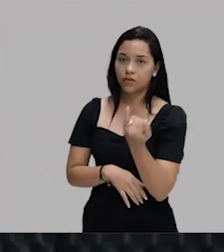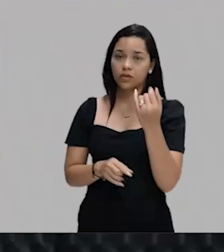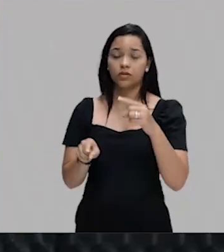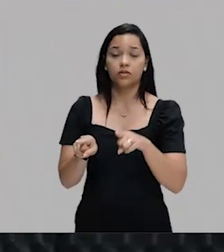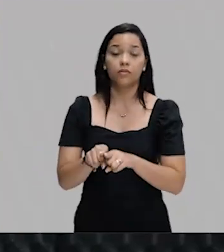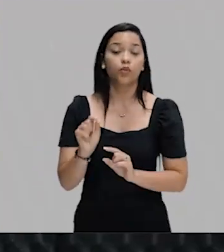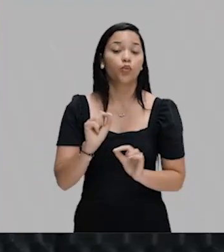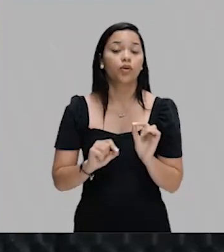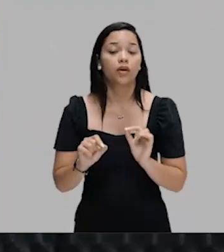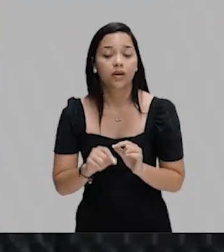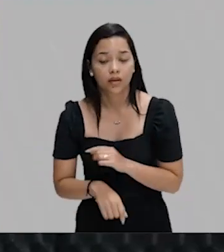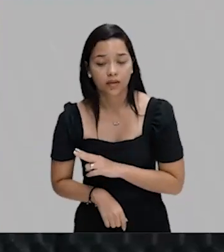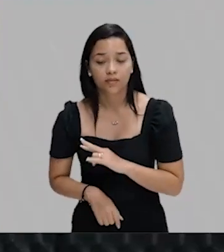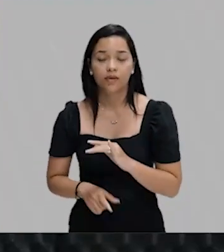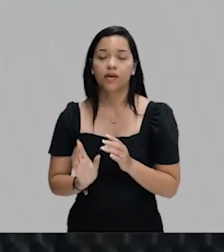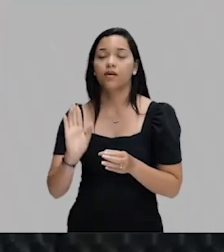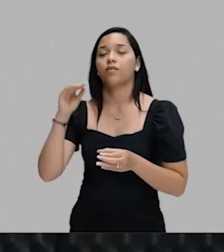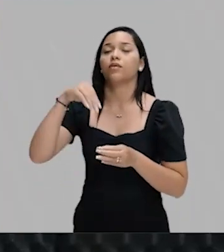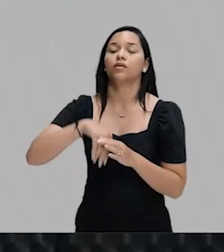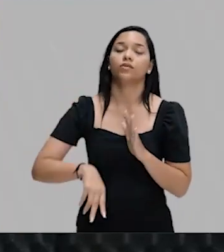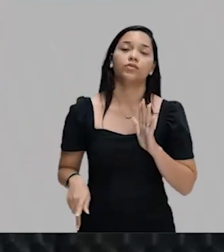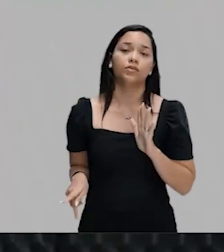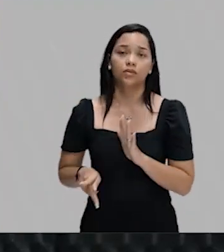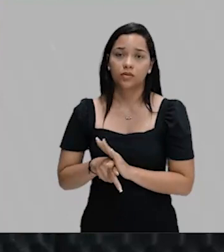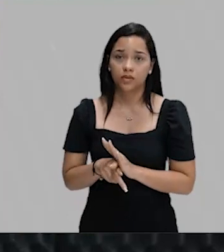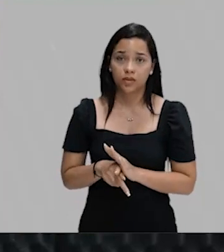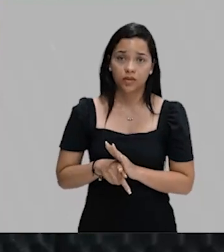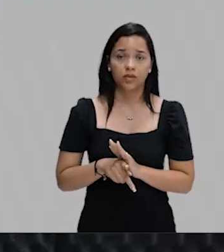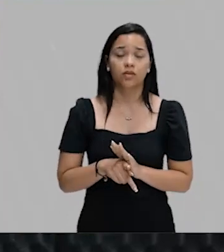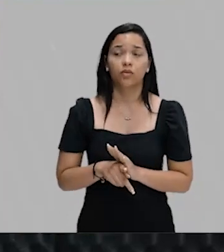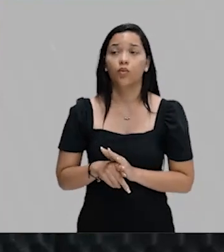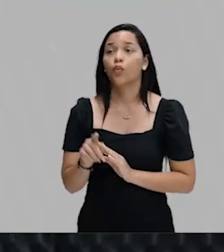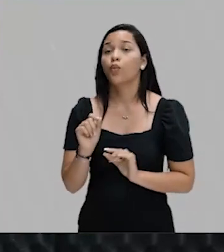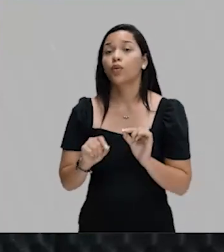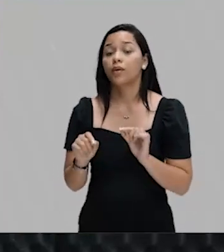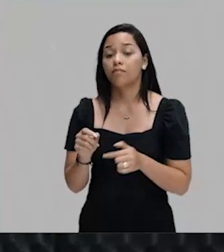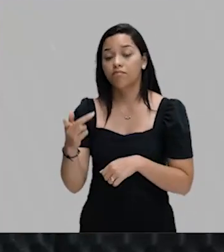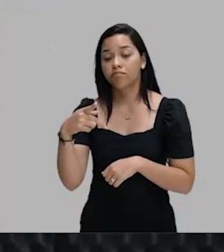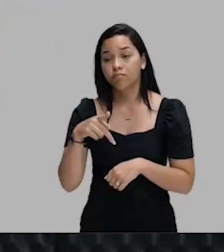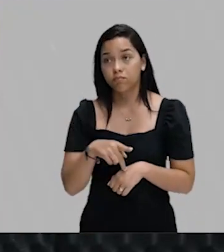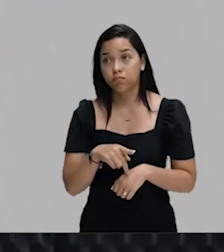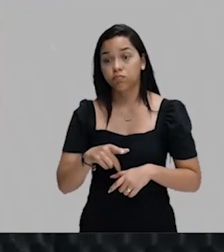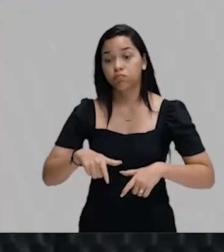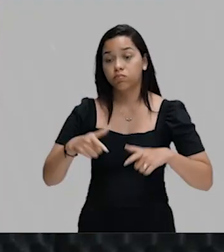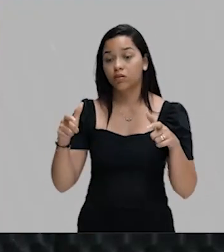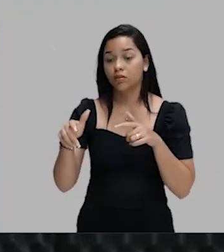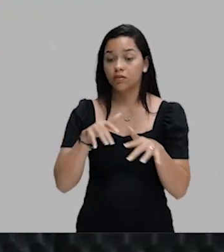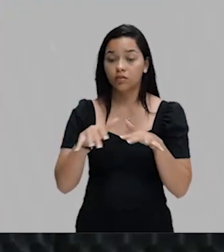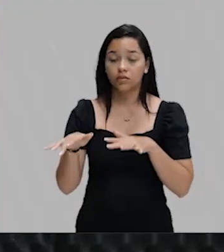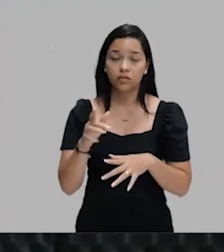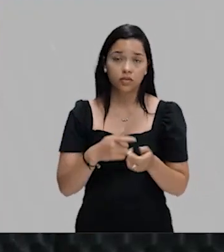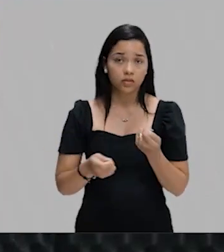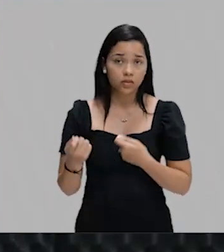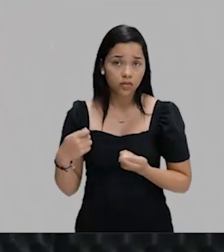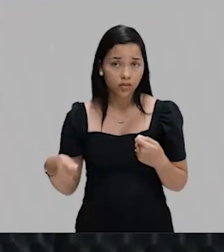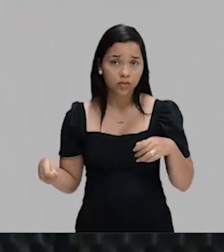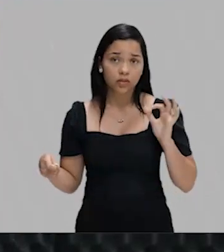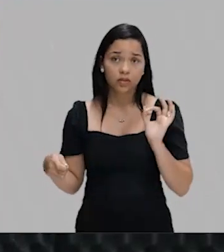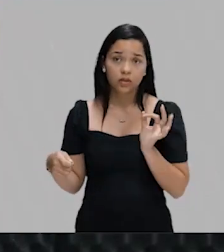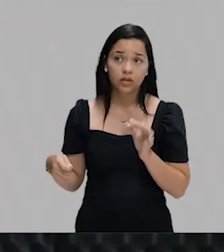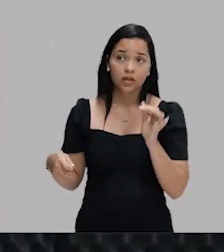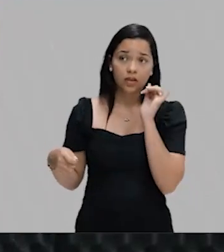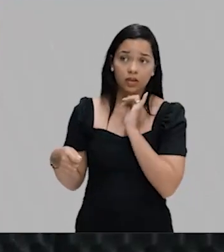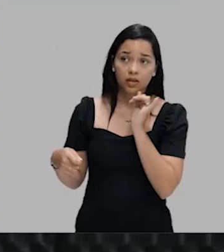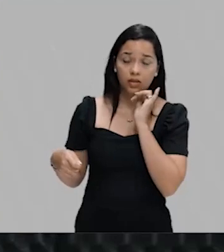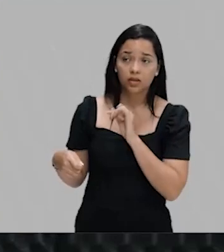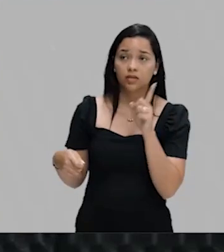econômico é que ele vai congregar entre os seus integrantes países de grande movimentação econômica, tá certo? Como, por